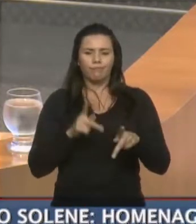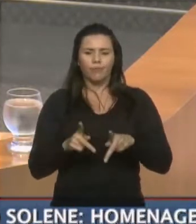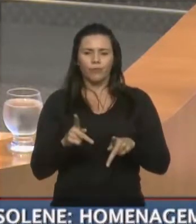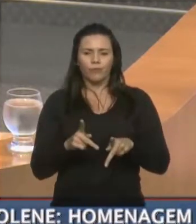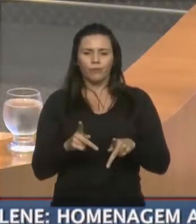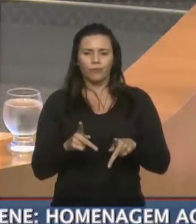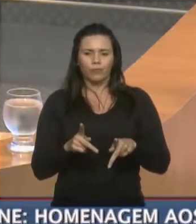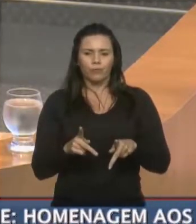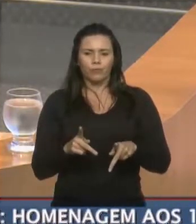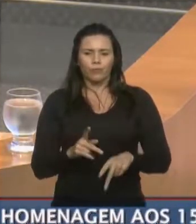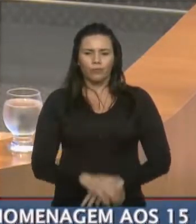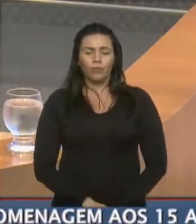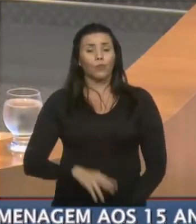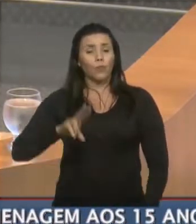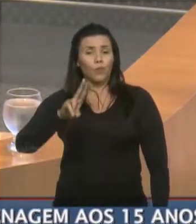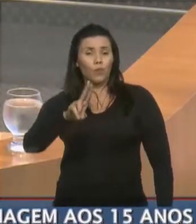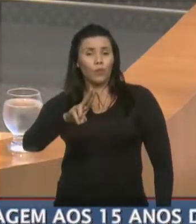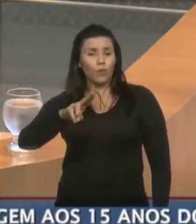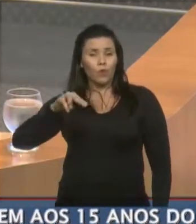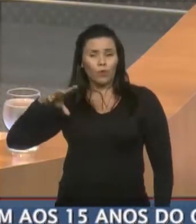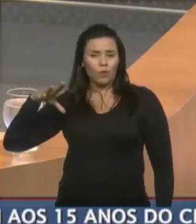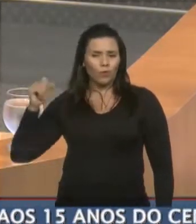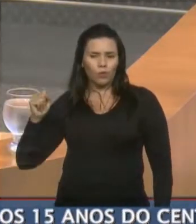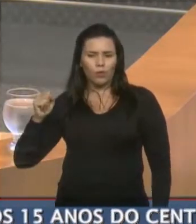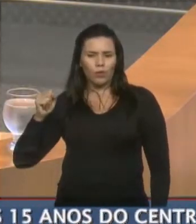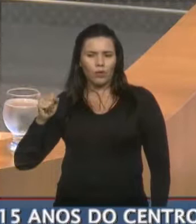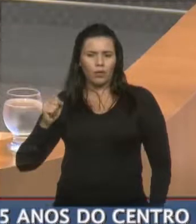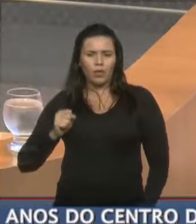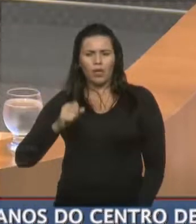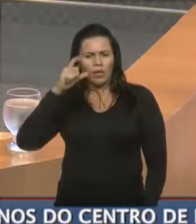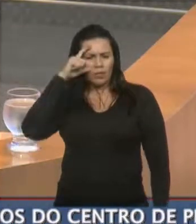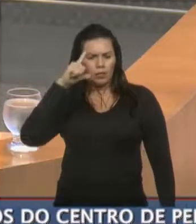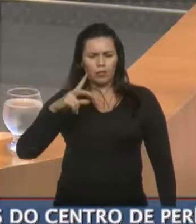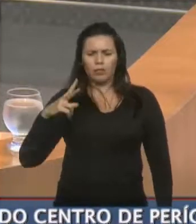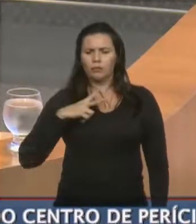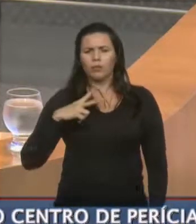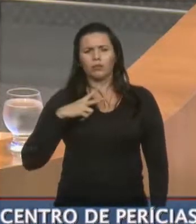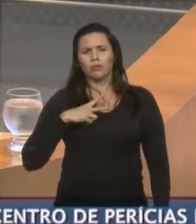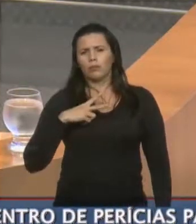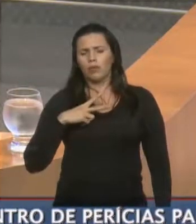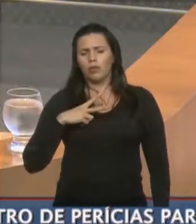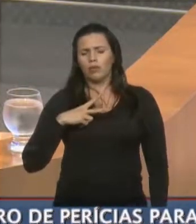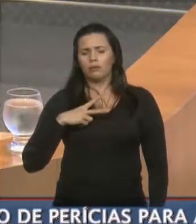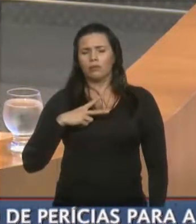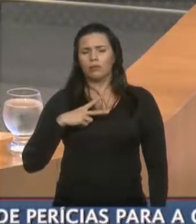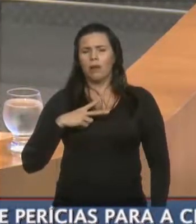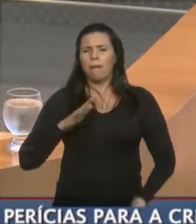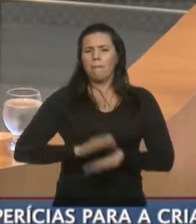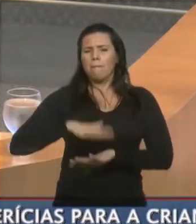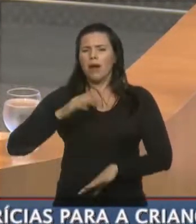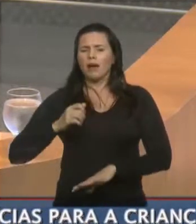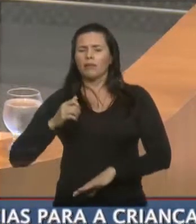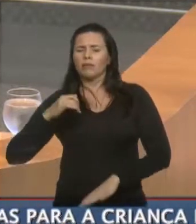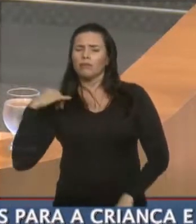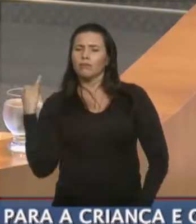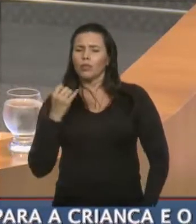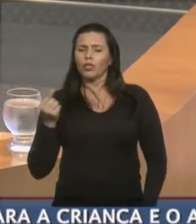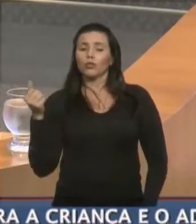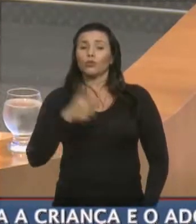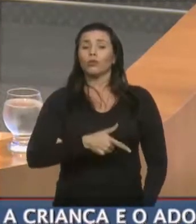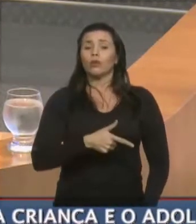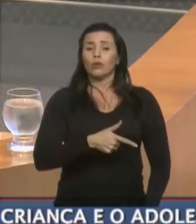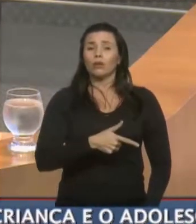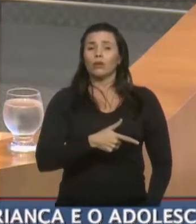profissional. Jamais deve ser colocado do ponto de vista particular a prevalência de interesses classistas sobre